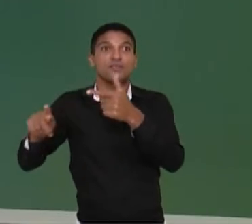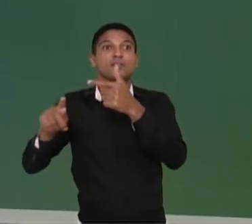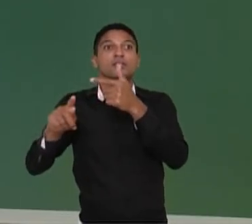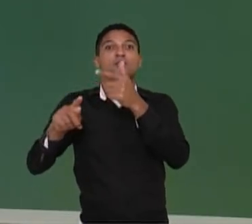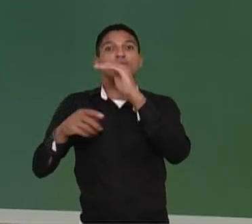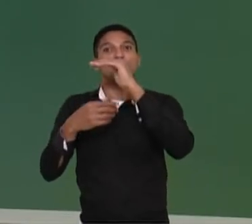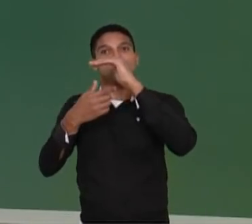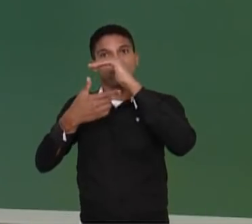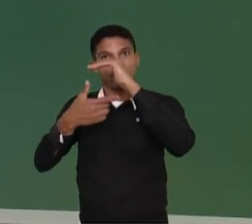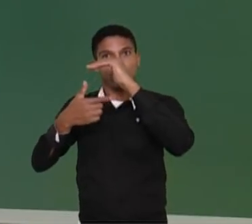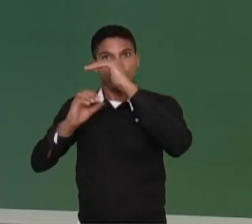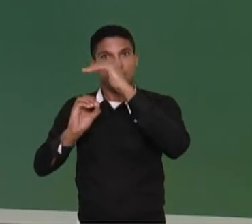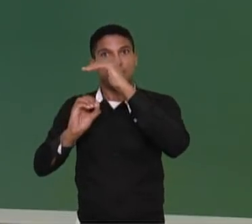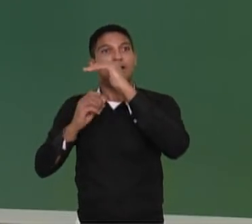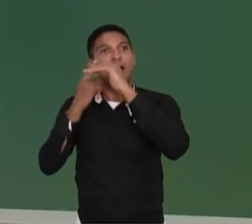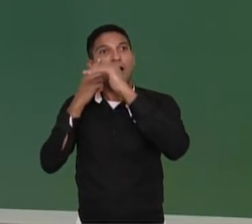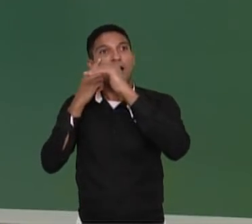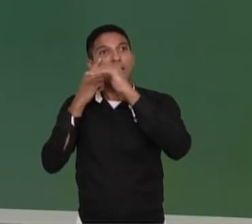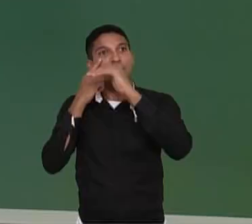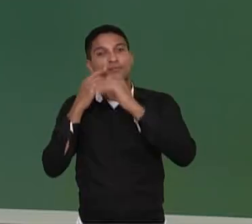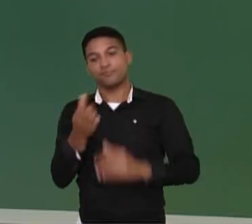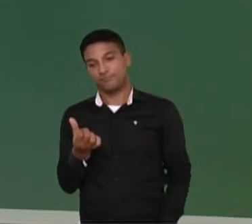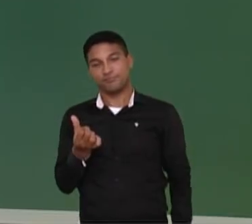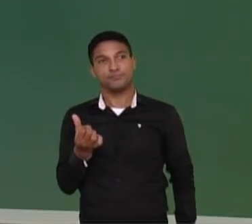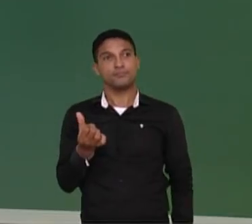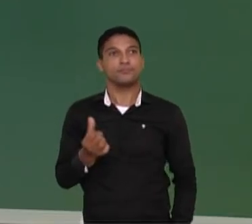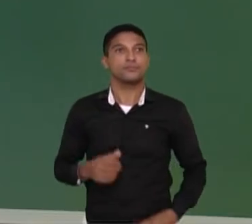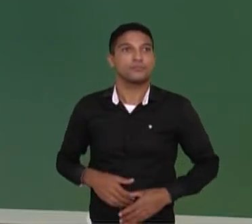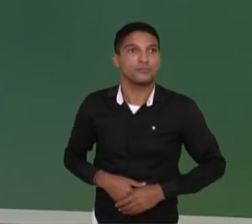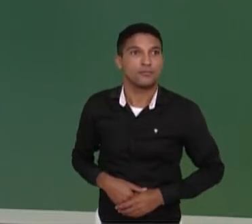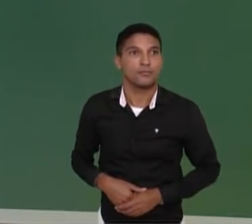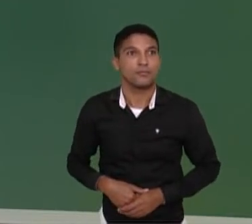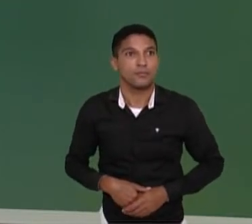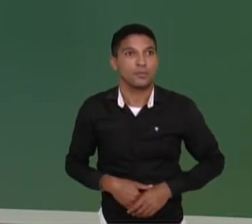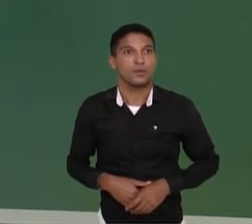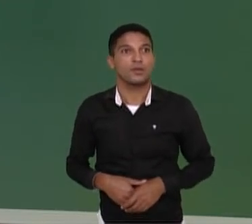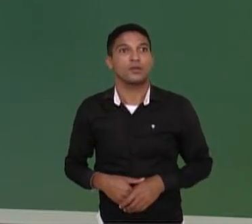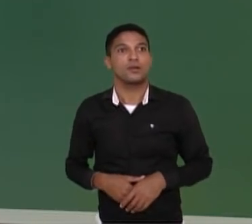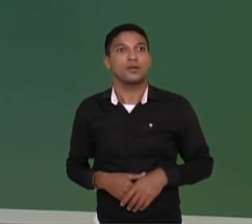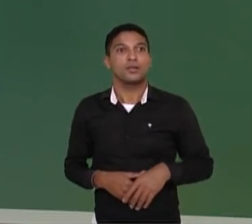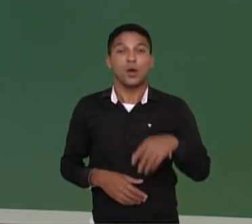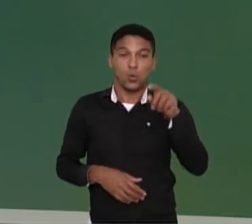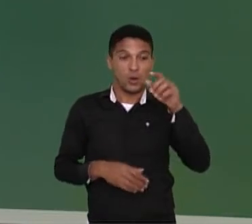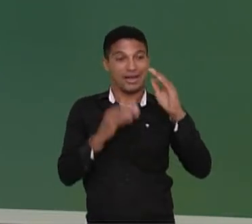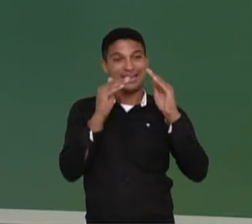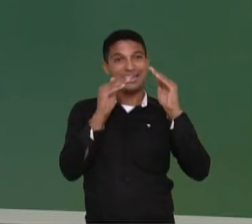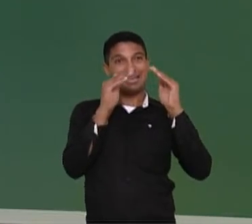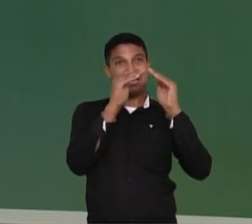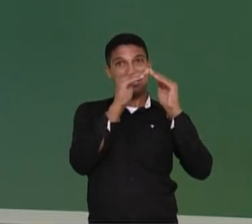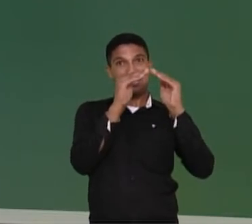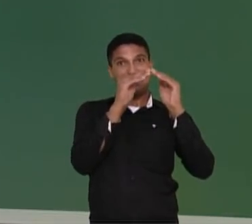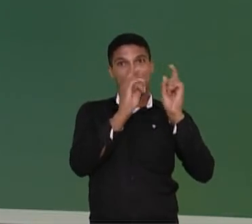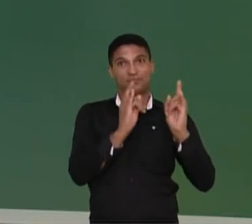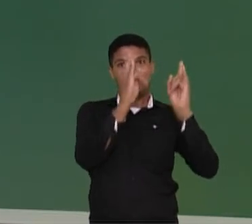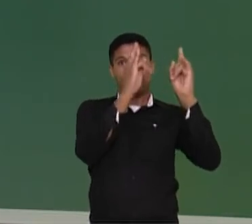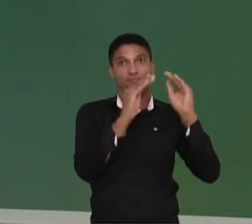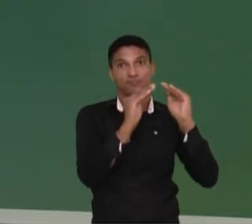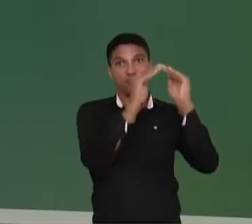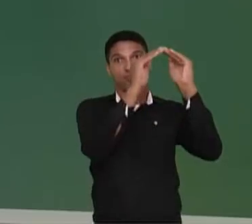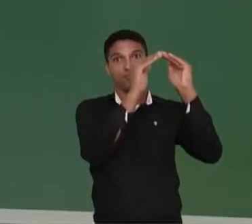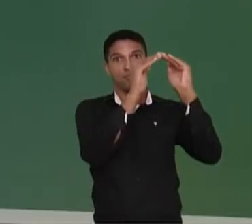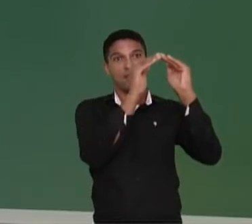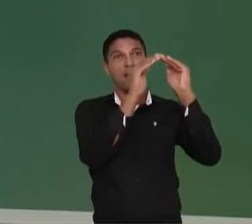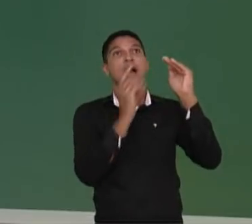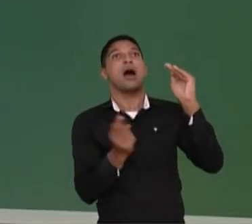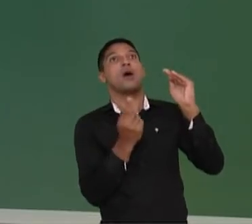e vice-versa. Então, aqui, ó, eu tive a altura do prédio, que era representado por x, como 1.200 centímetros. Então, eu vou